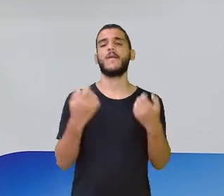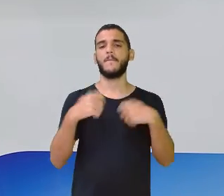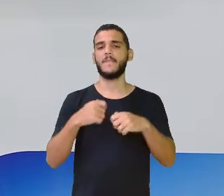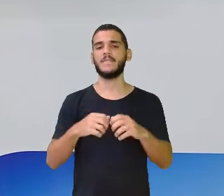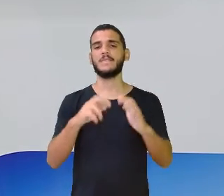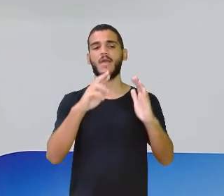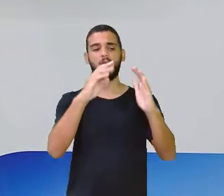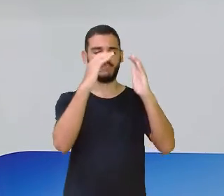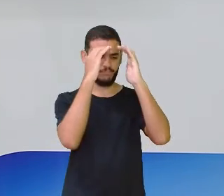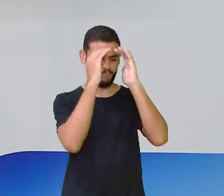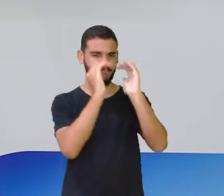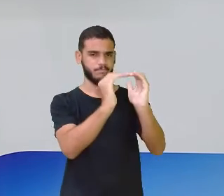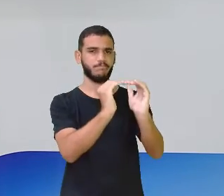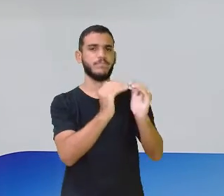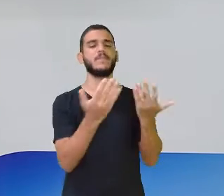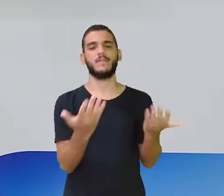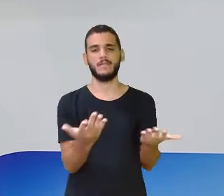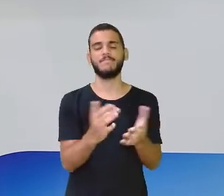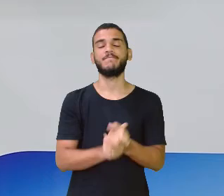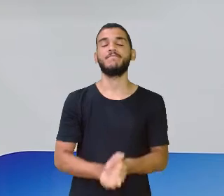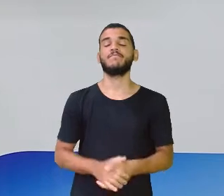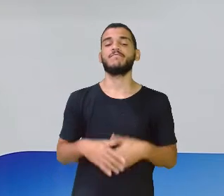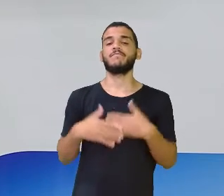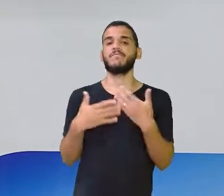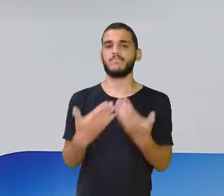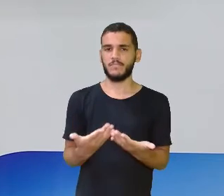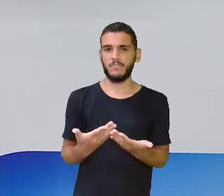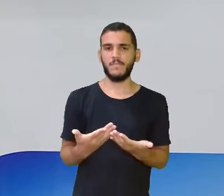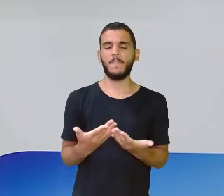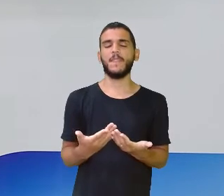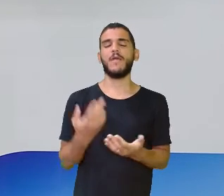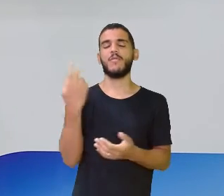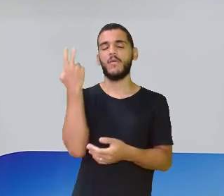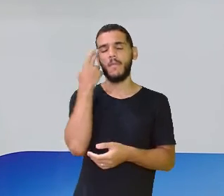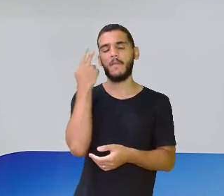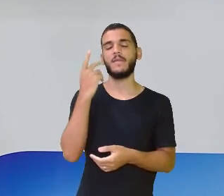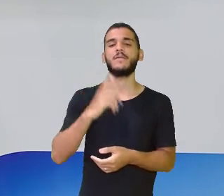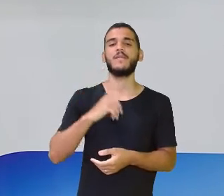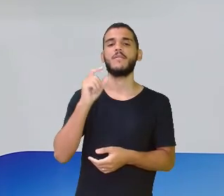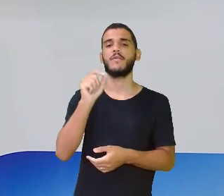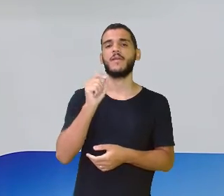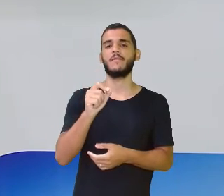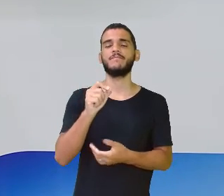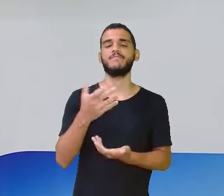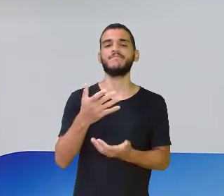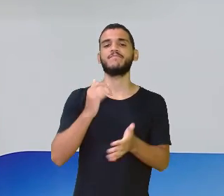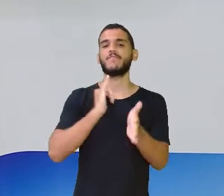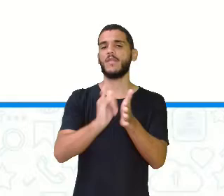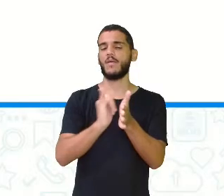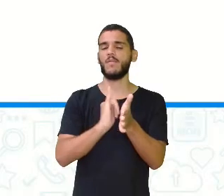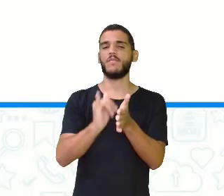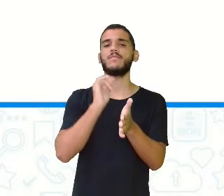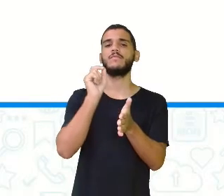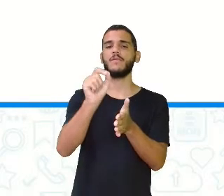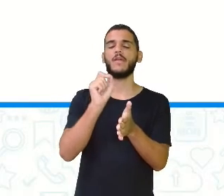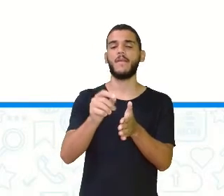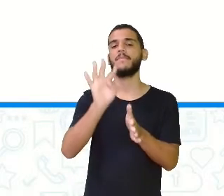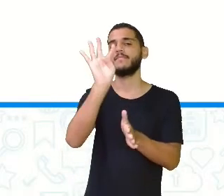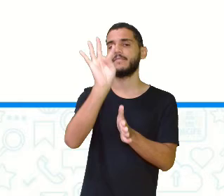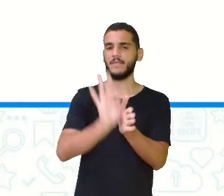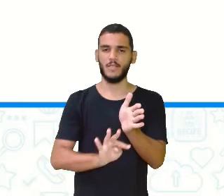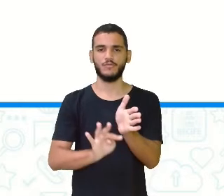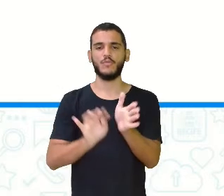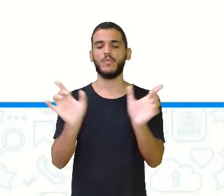ser seguida por todos. Então, no geral, o que é um conto? O conto é um